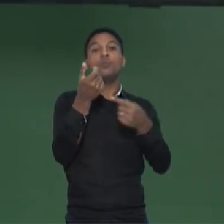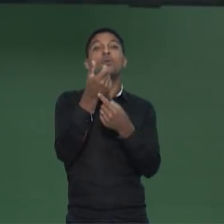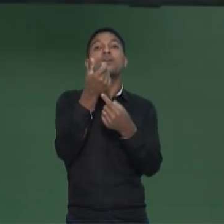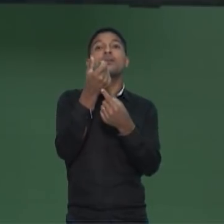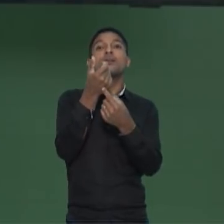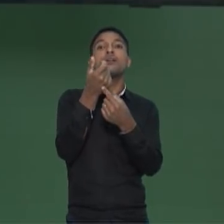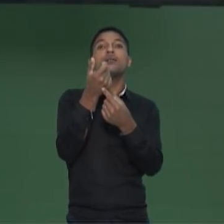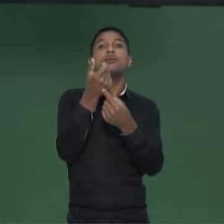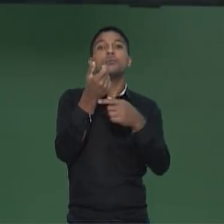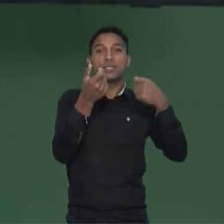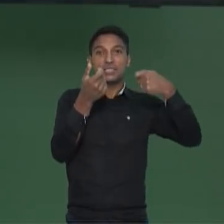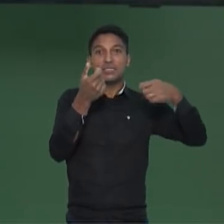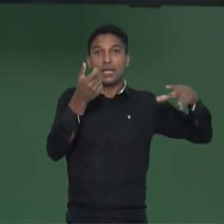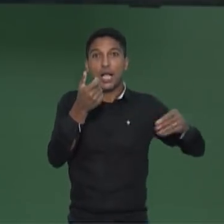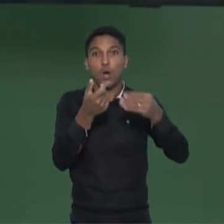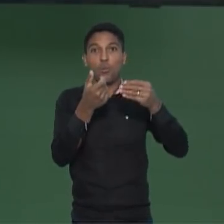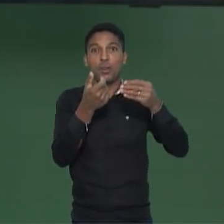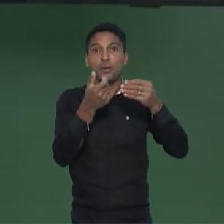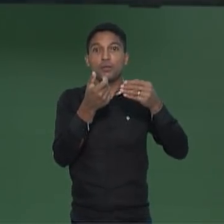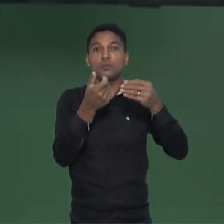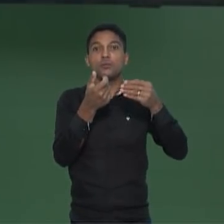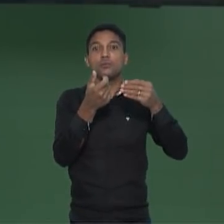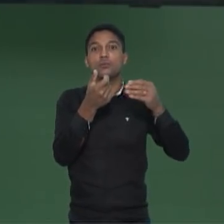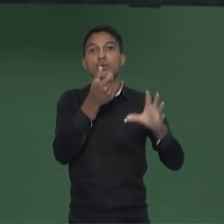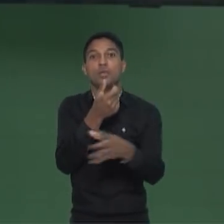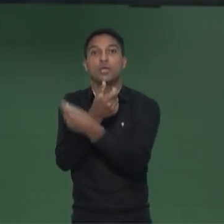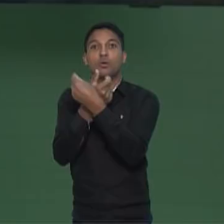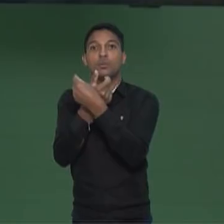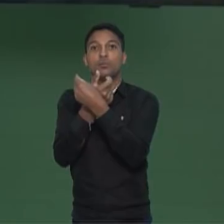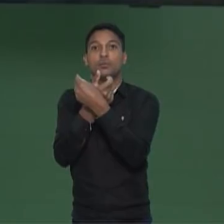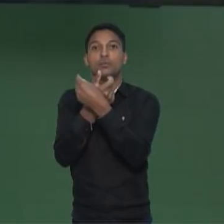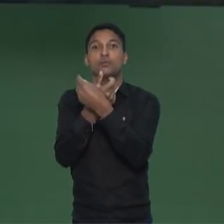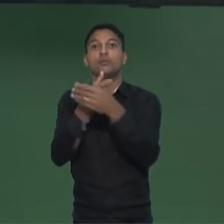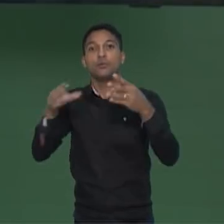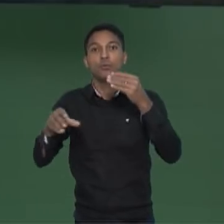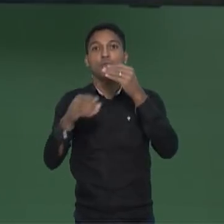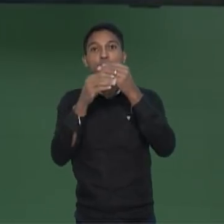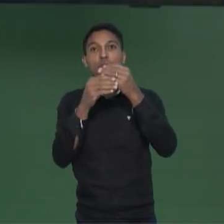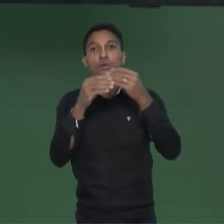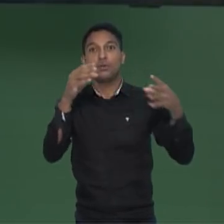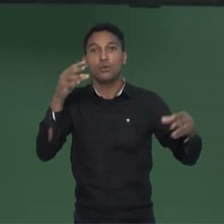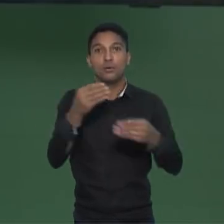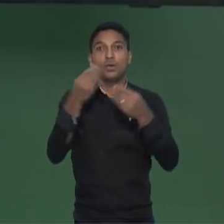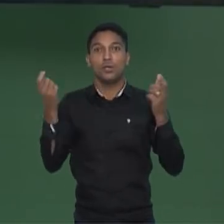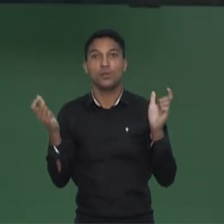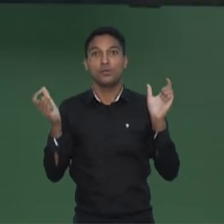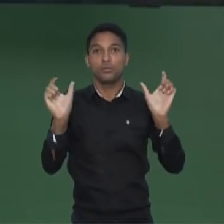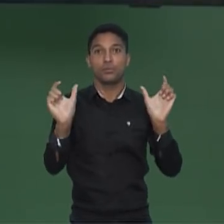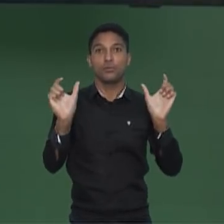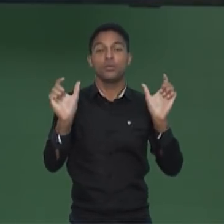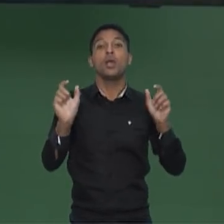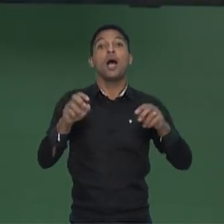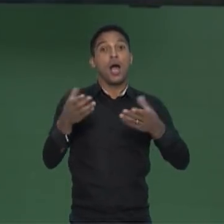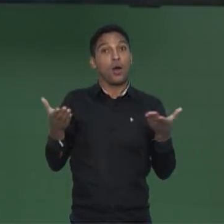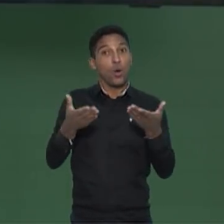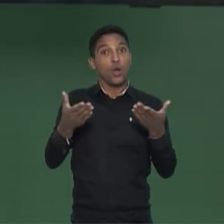verbal, ok? E utilizaremos os cartazes de campanha para basear esse nosso estudo de